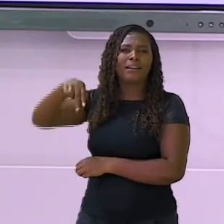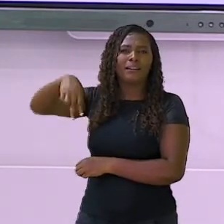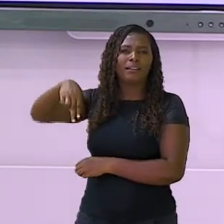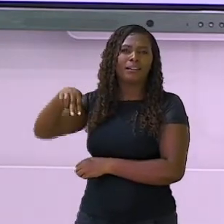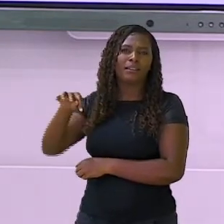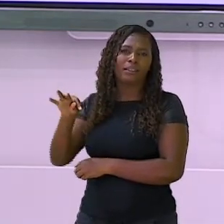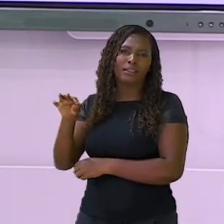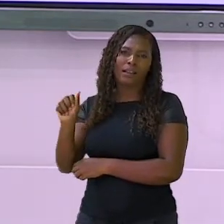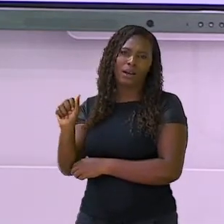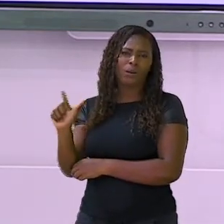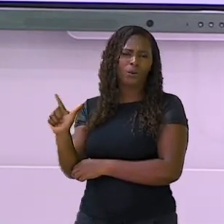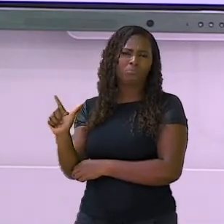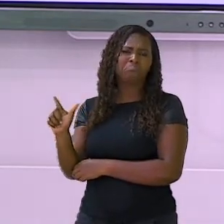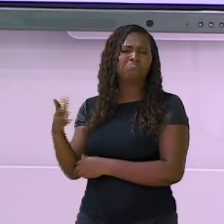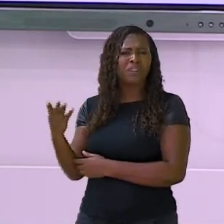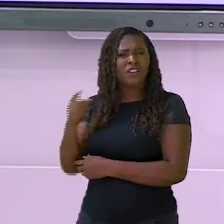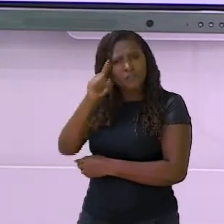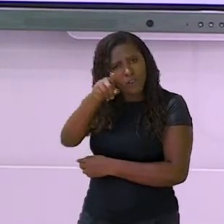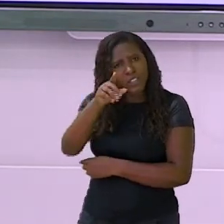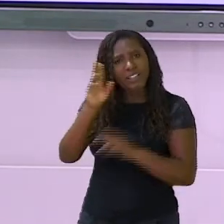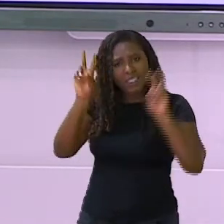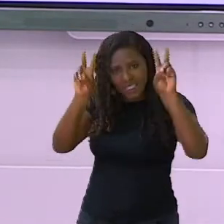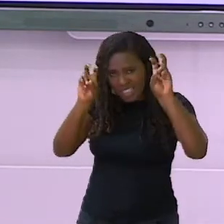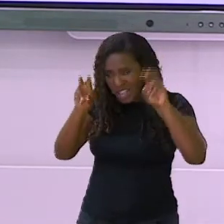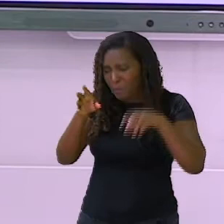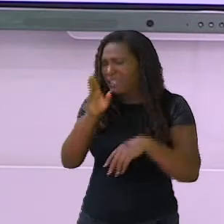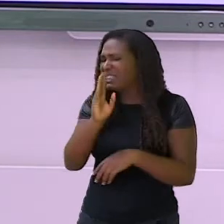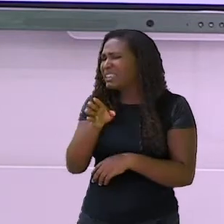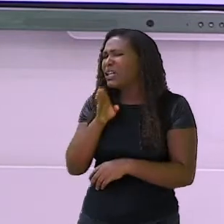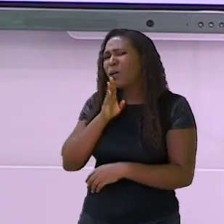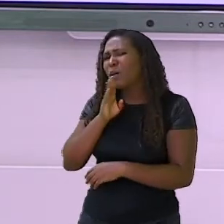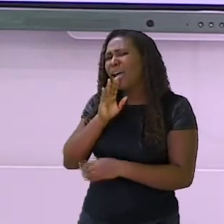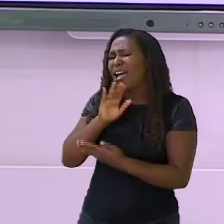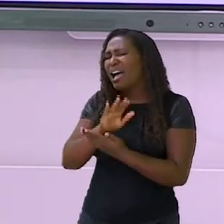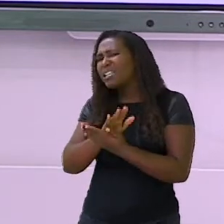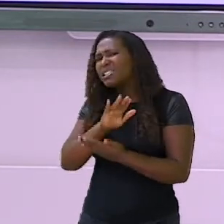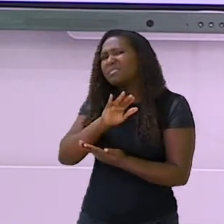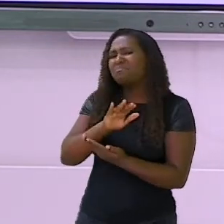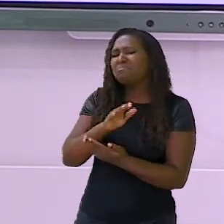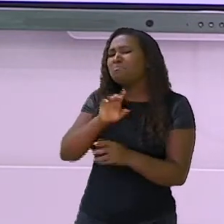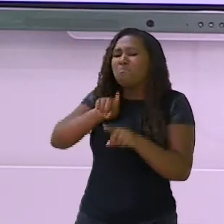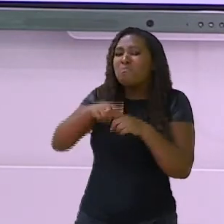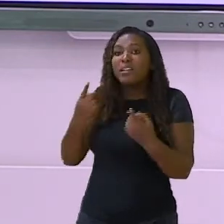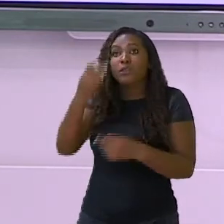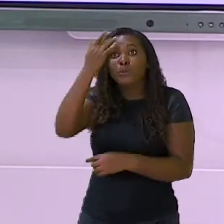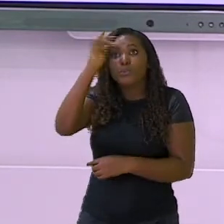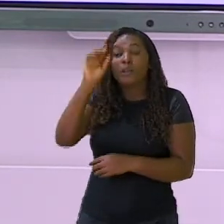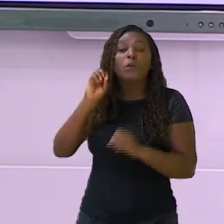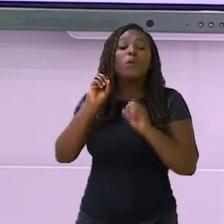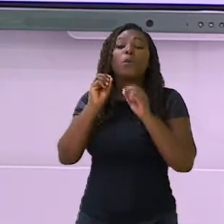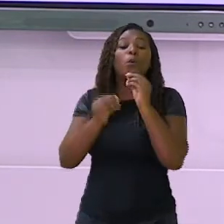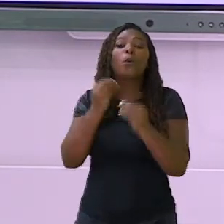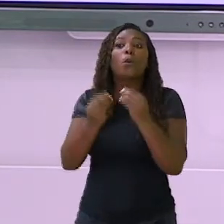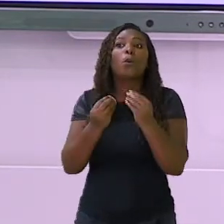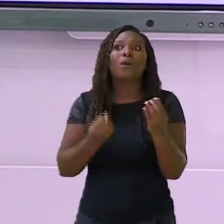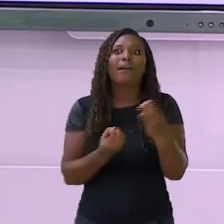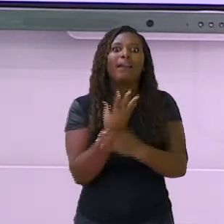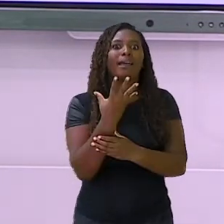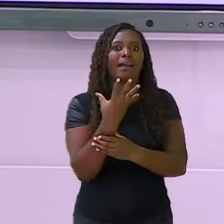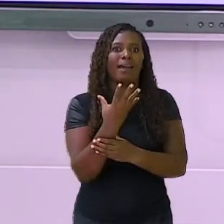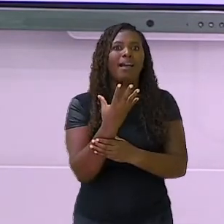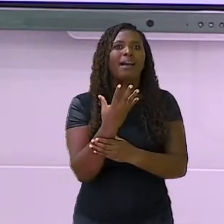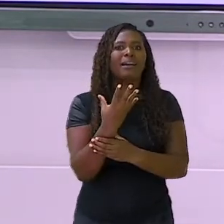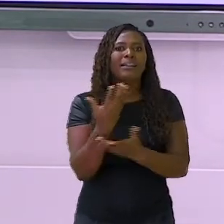assunto, mas não entende muito bem como é construir um mapa mental, qual é a ideia de um mapa mental. Então hoje a gente vai falar um pouco sobre o mapa